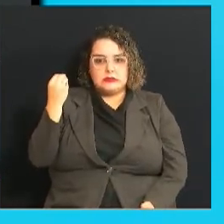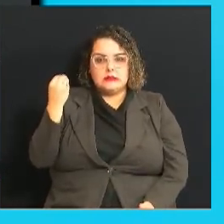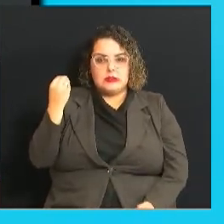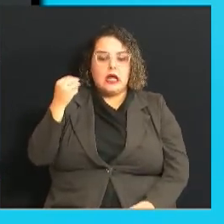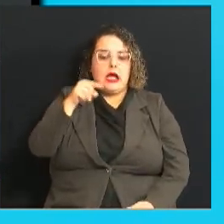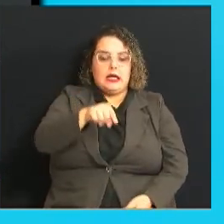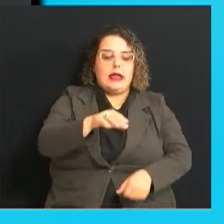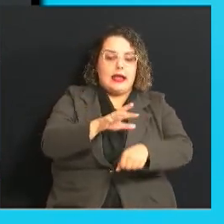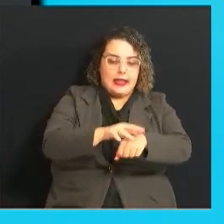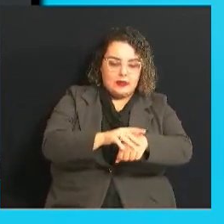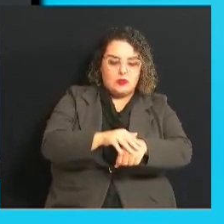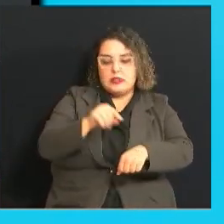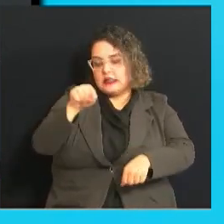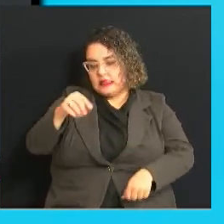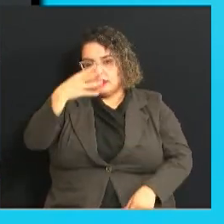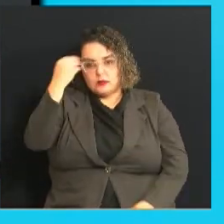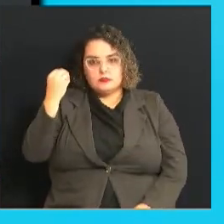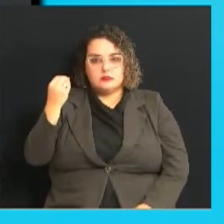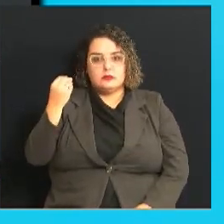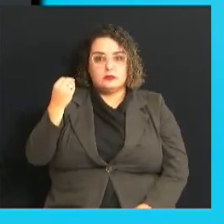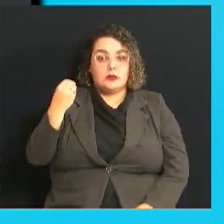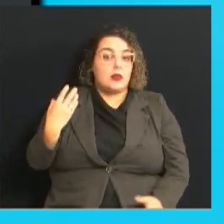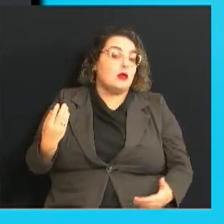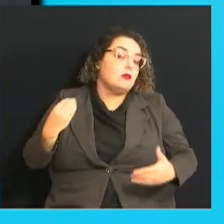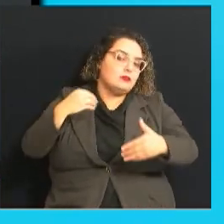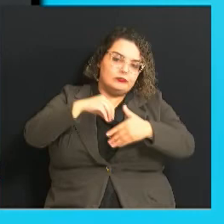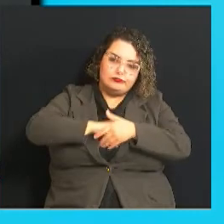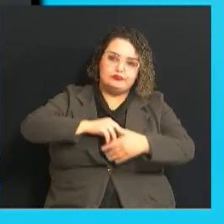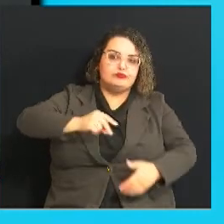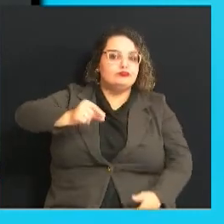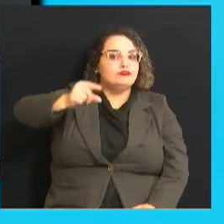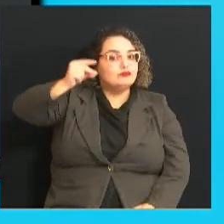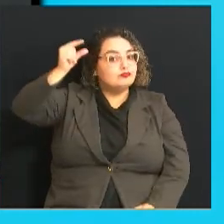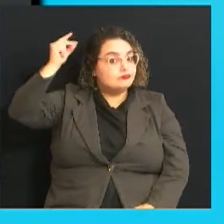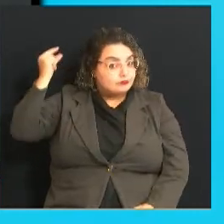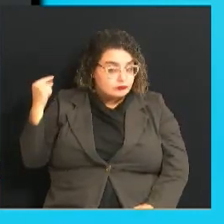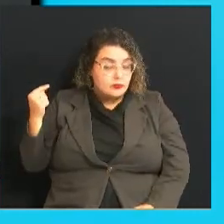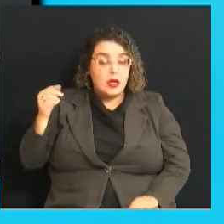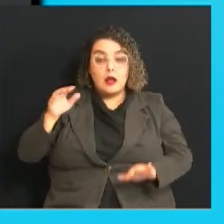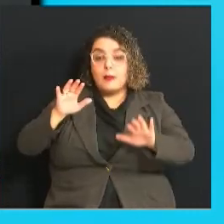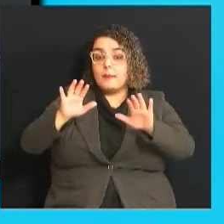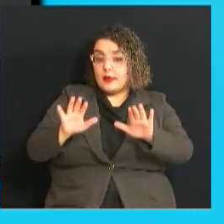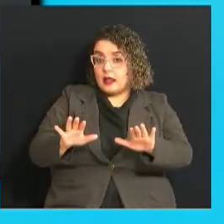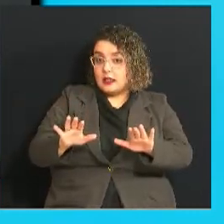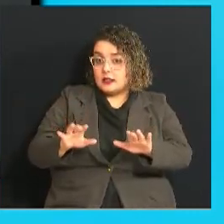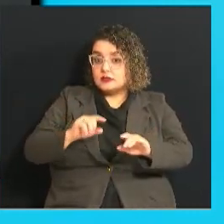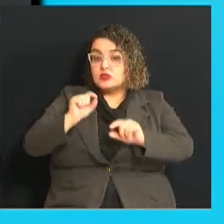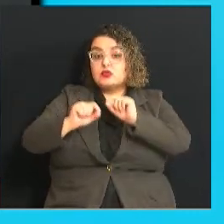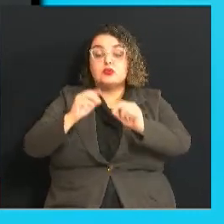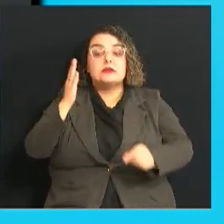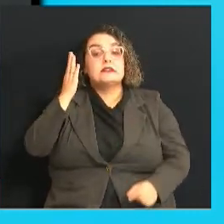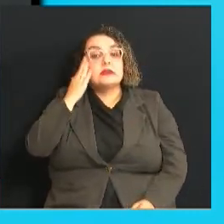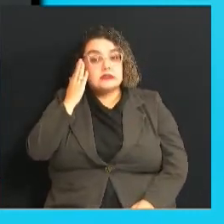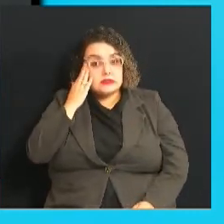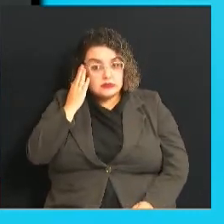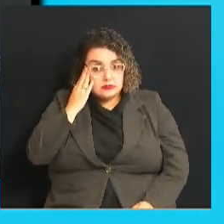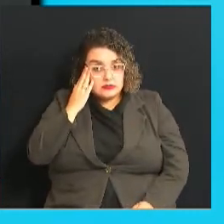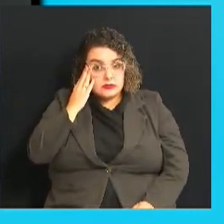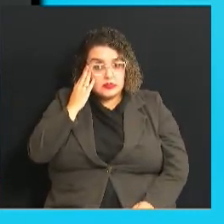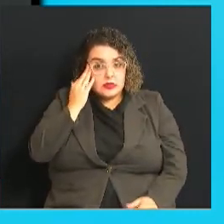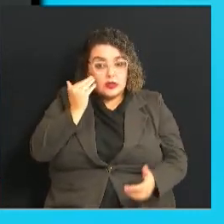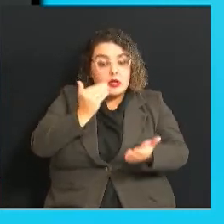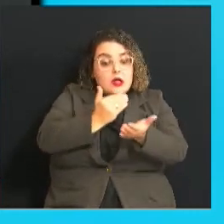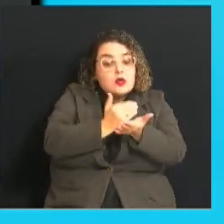se instala, a doença já está no nosso corpo há um tempo. Mas o que a gente sabe é que numa pessoa que está bem no